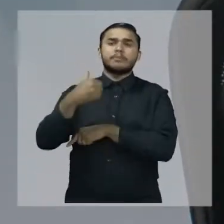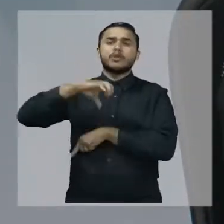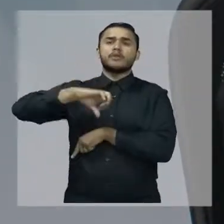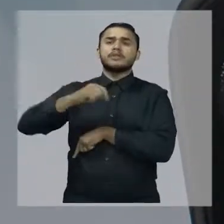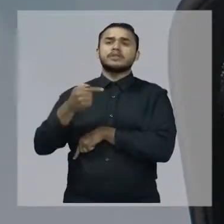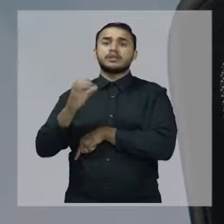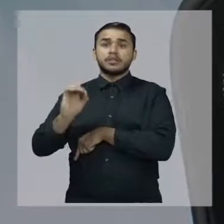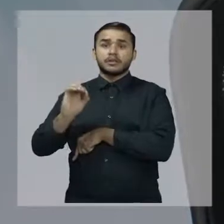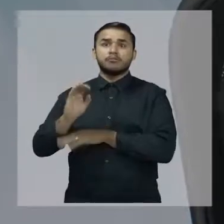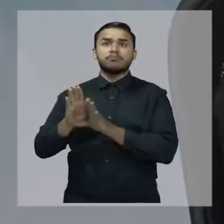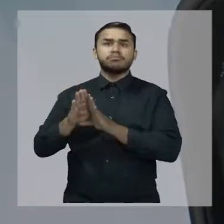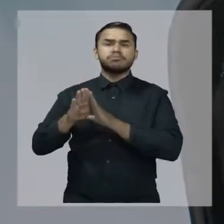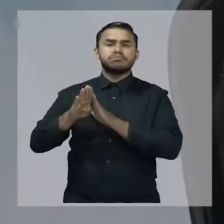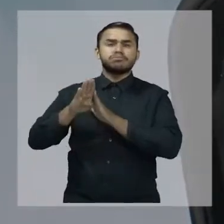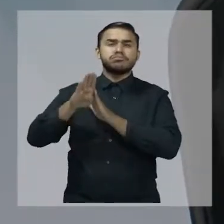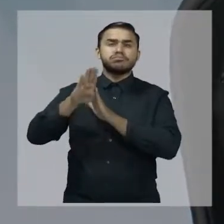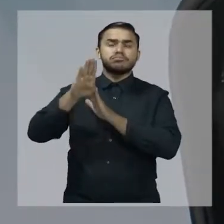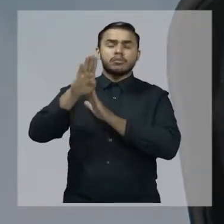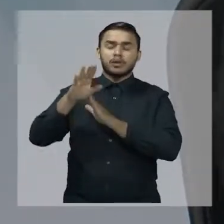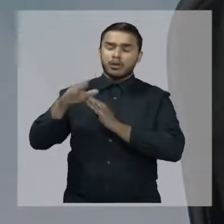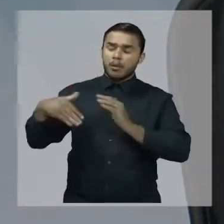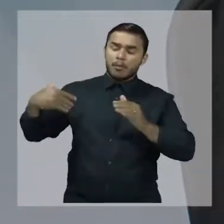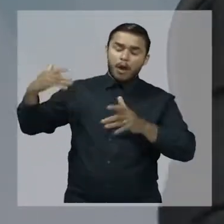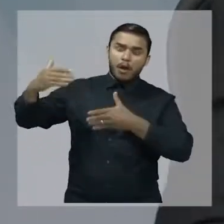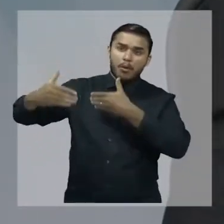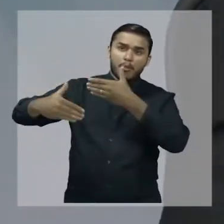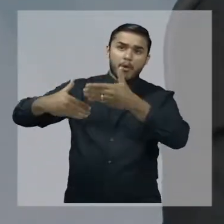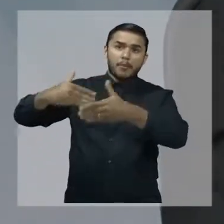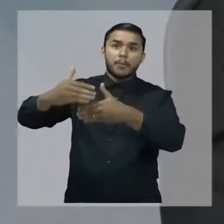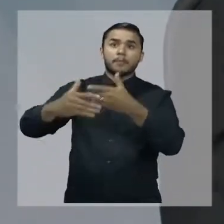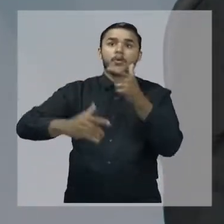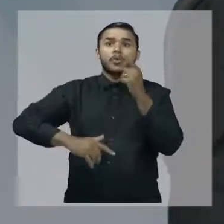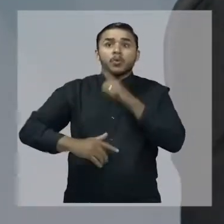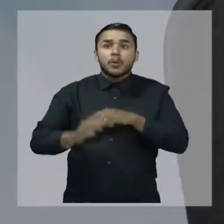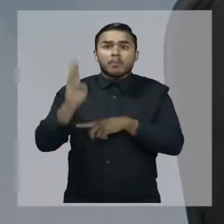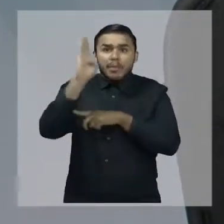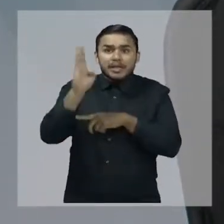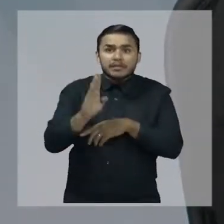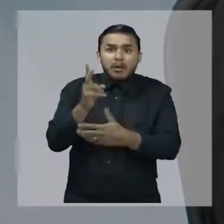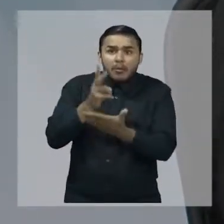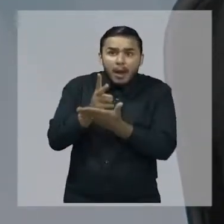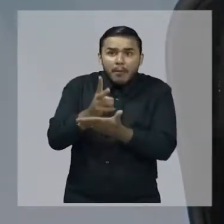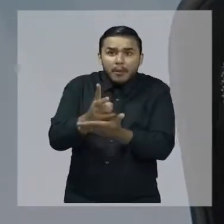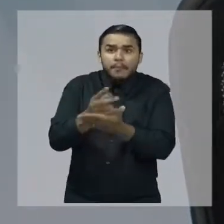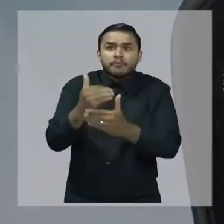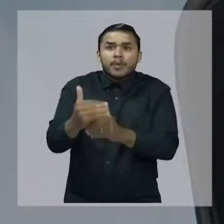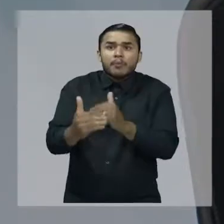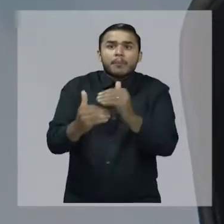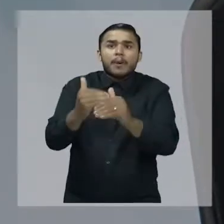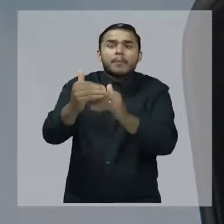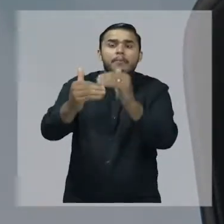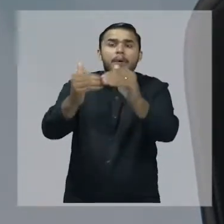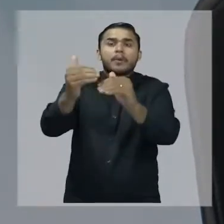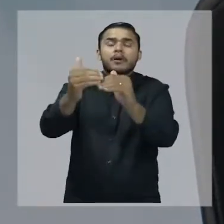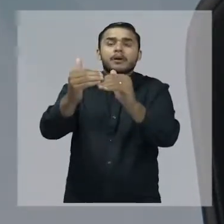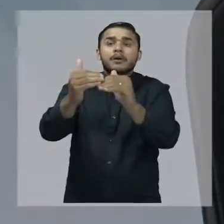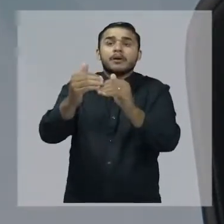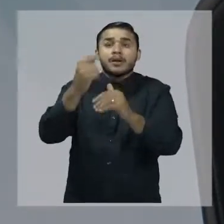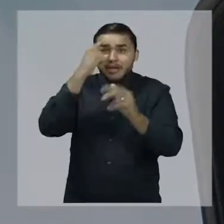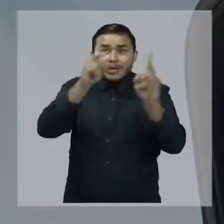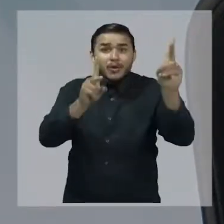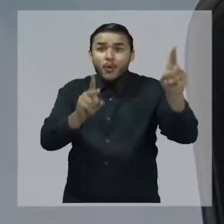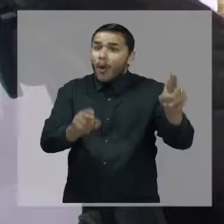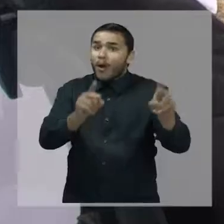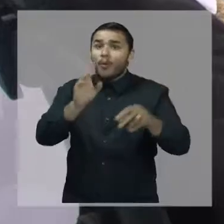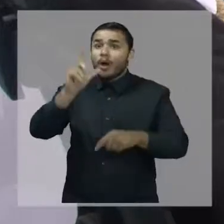70. Em 30 anos, o Brasil assumiu um protagonismo que, se nós tivéssemos continuado com aquele patamar de crescimento, nós